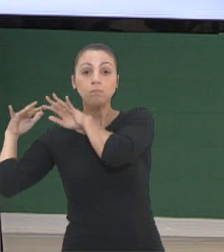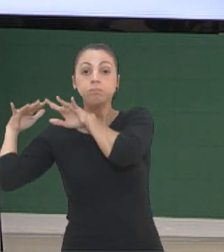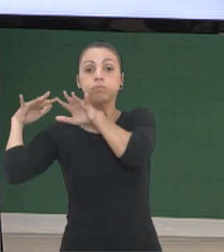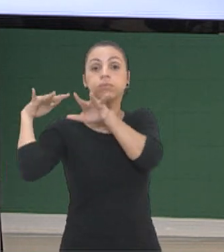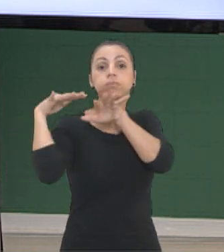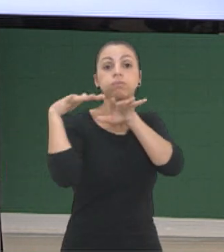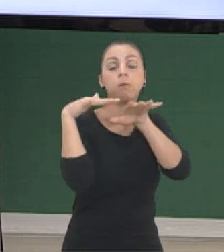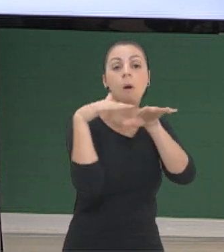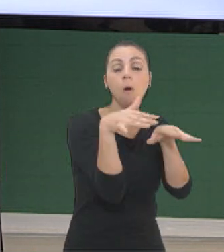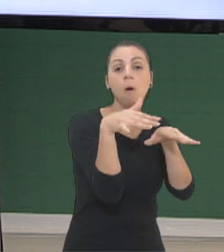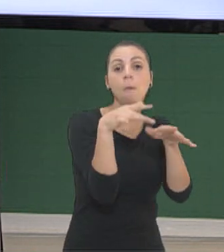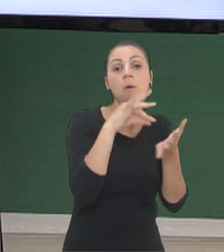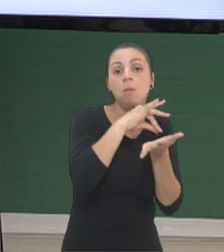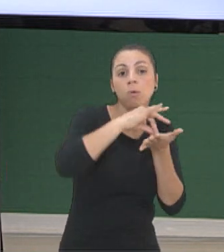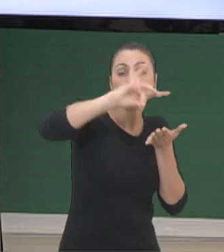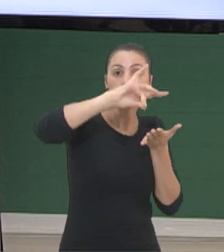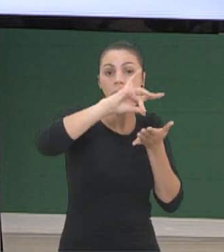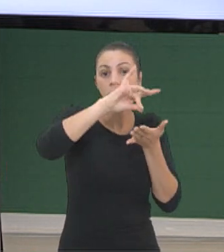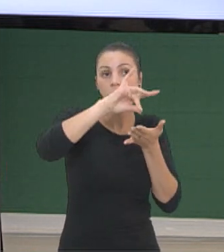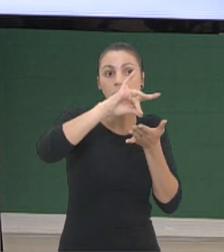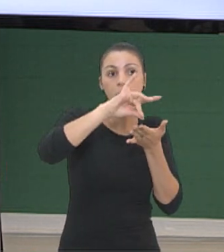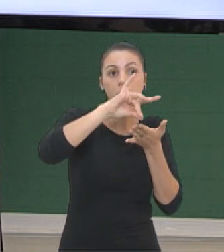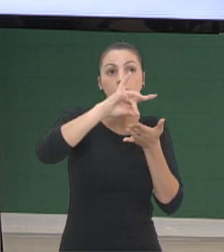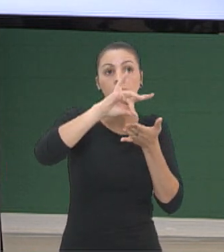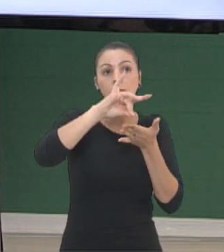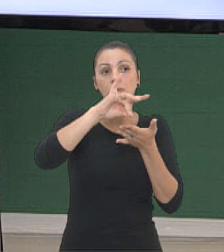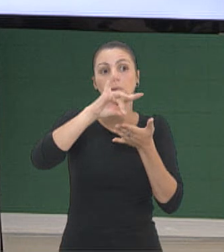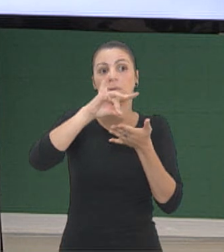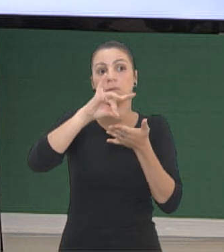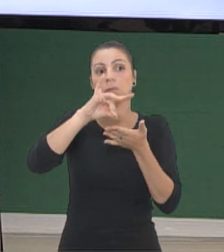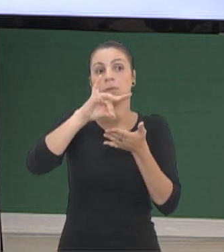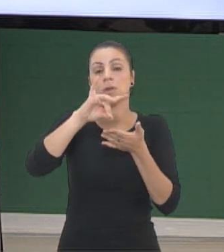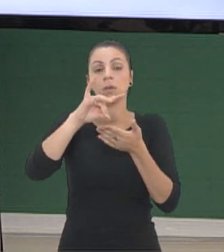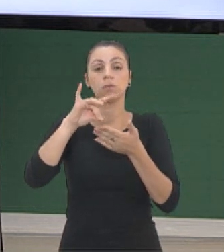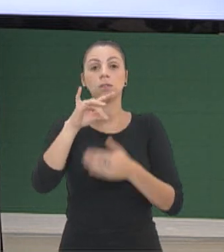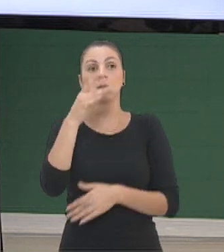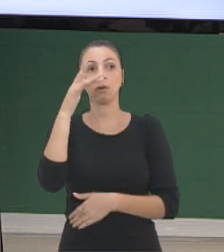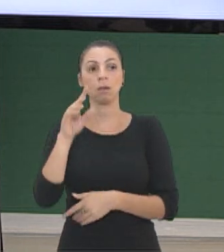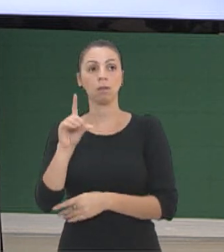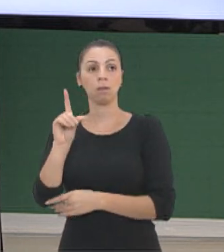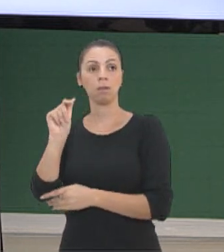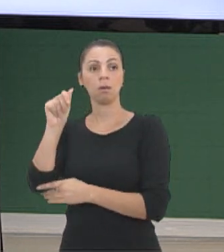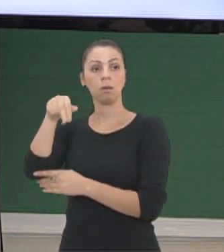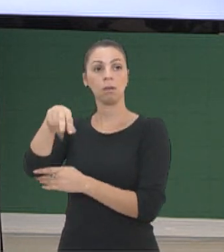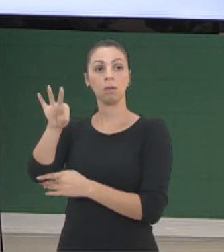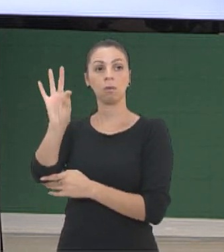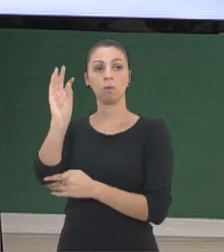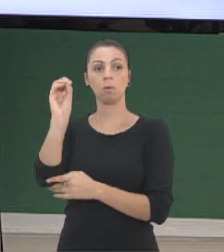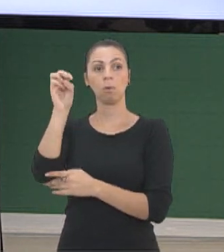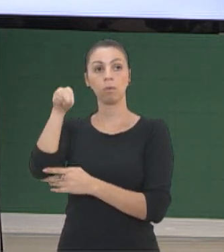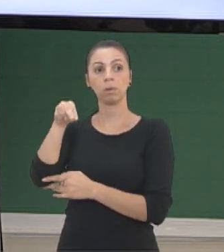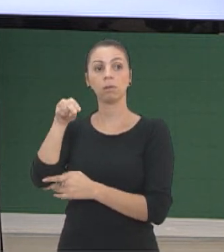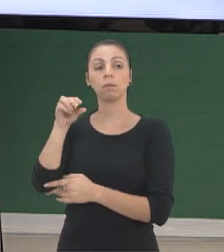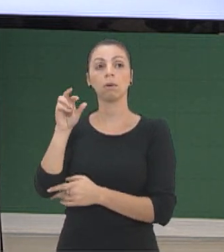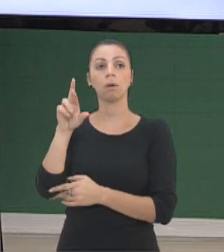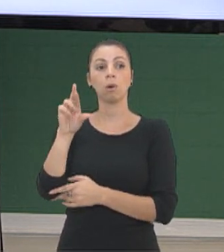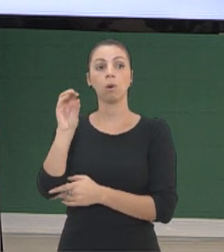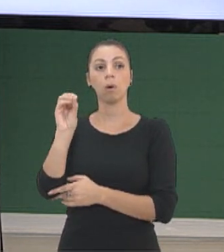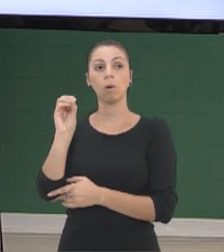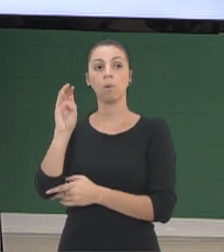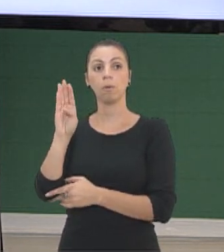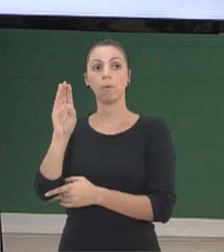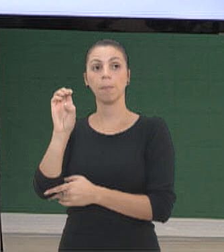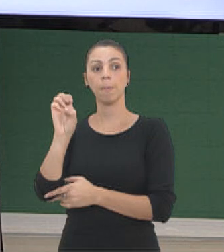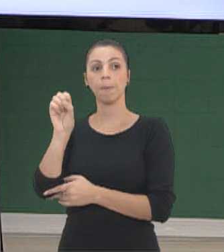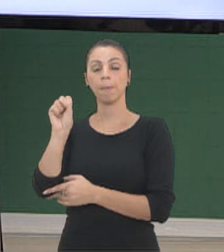pelo inimigo sob o comando de Danton, Robespierre e Marat. Ou seja, depois que o rei é preso, você viu isso na